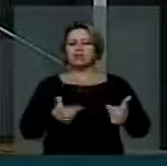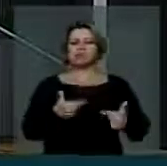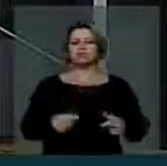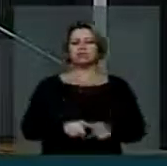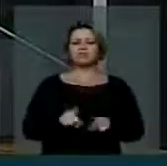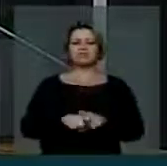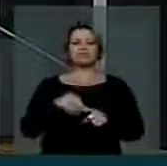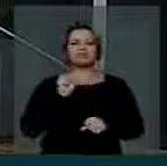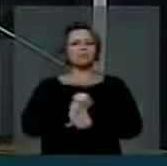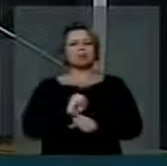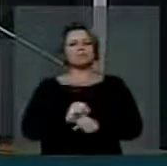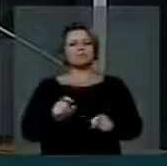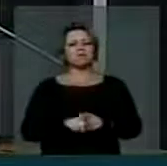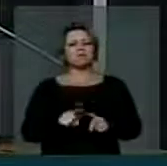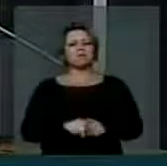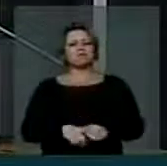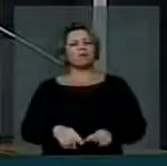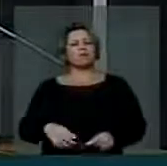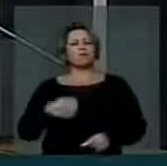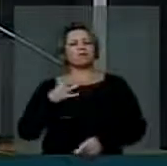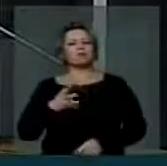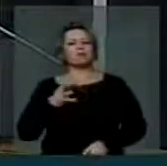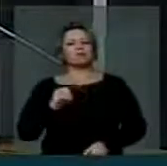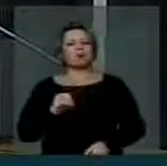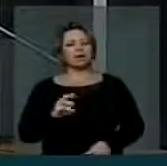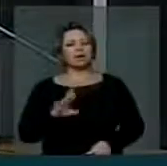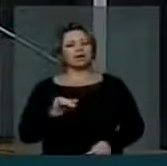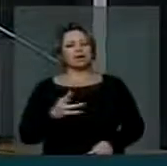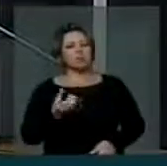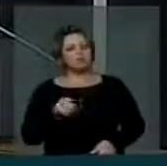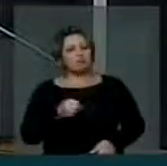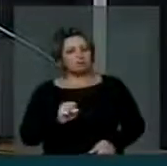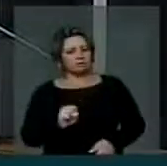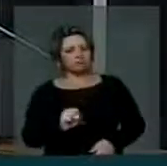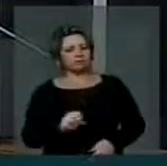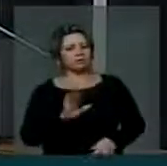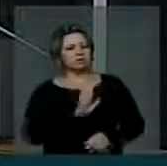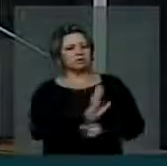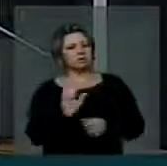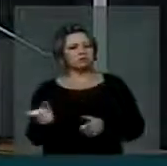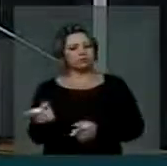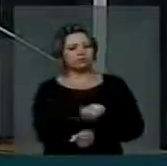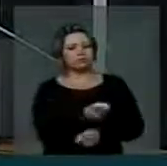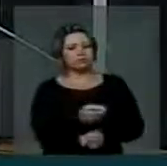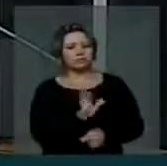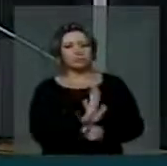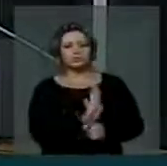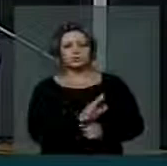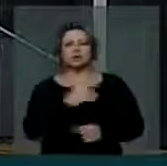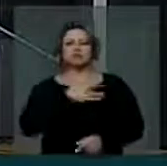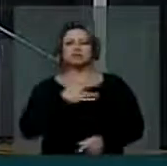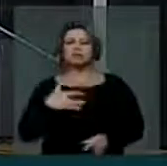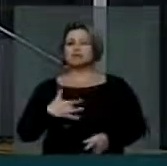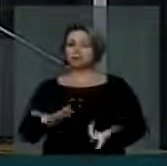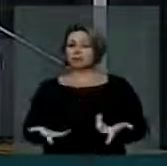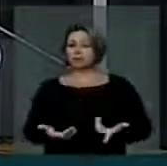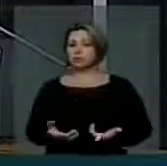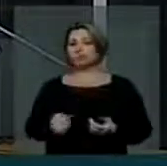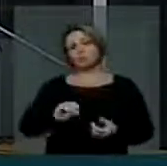aproveitaram daquela queda dos 40 bilhões da CPMF que iam para a saúde. É